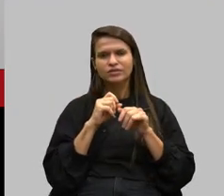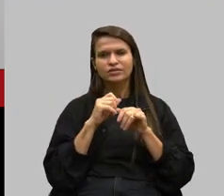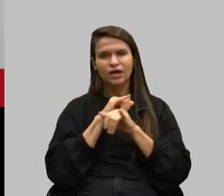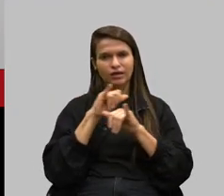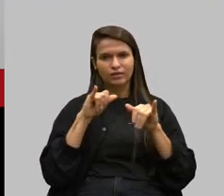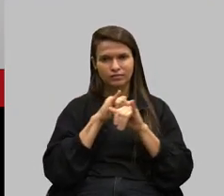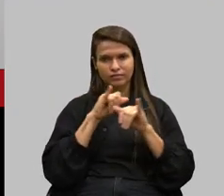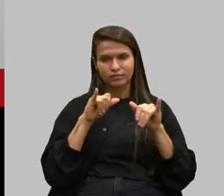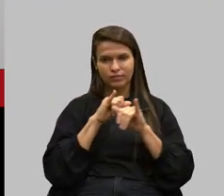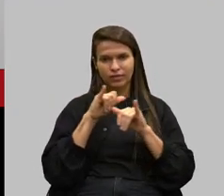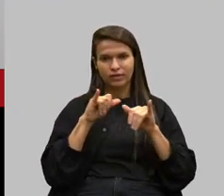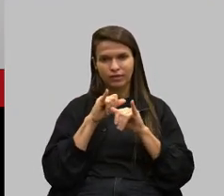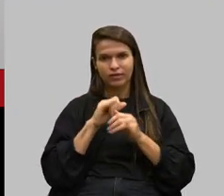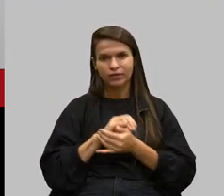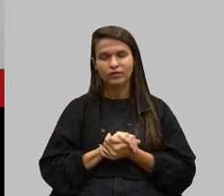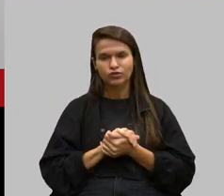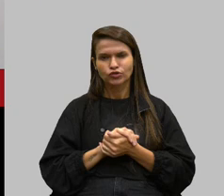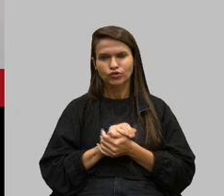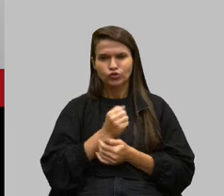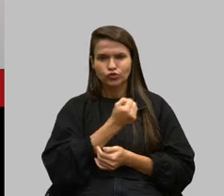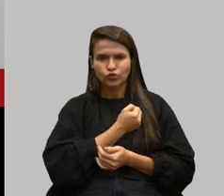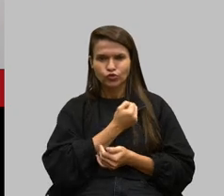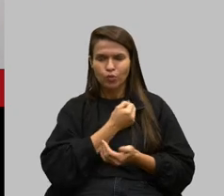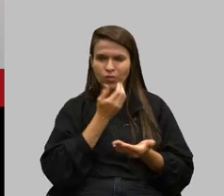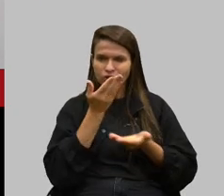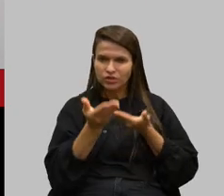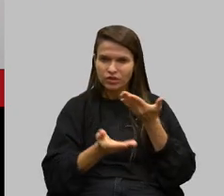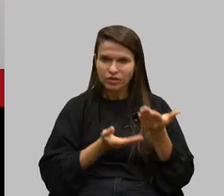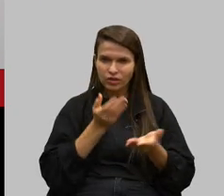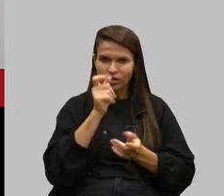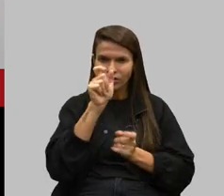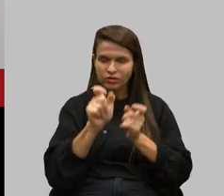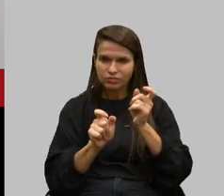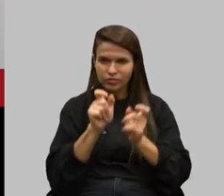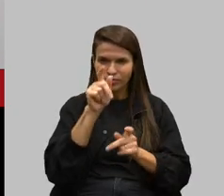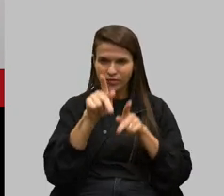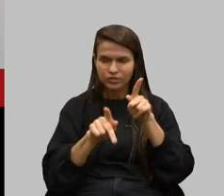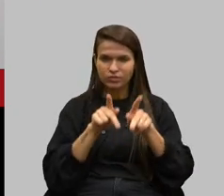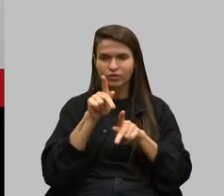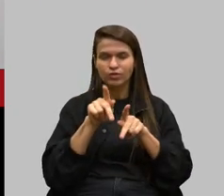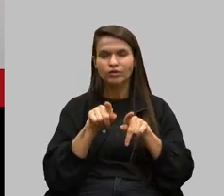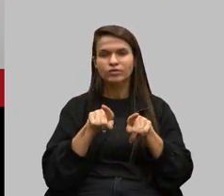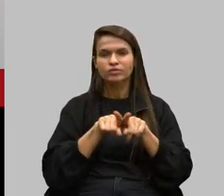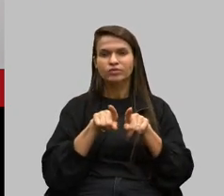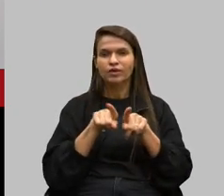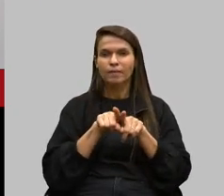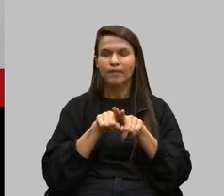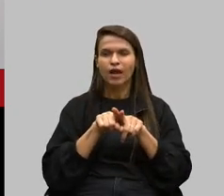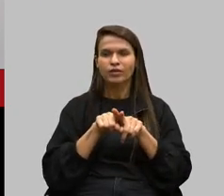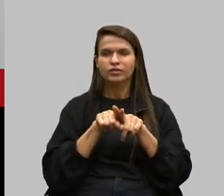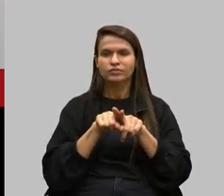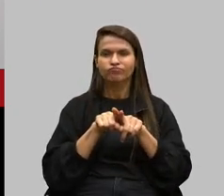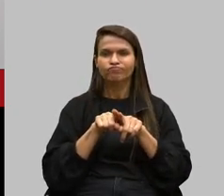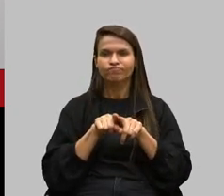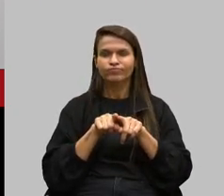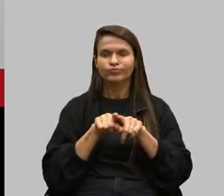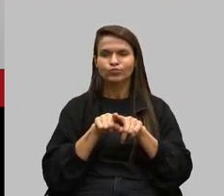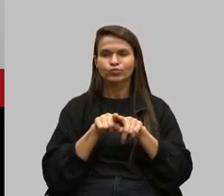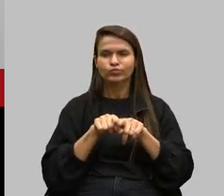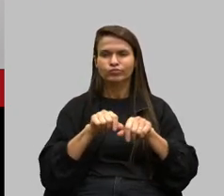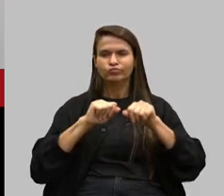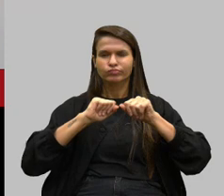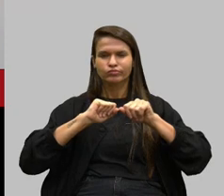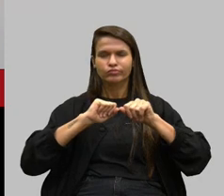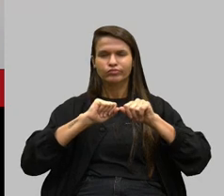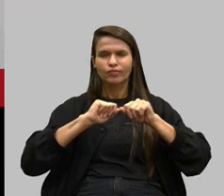campanhas dos dos números de atendimento ao cidadão como as Estações aumentam então a a